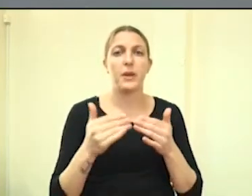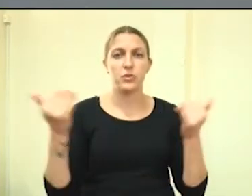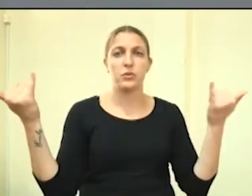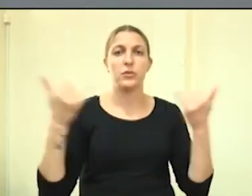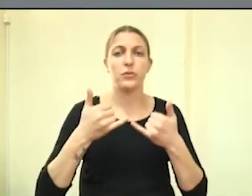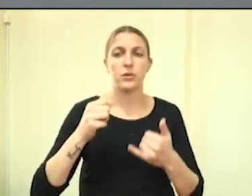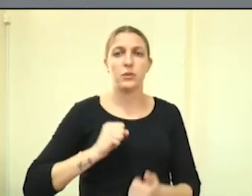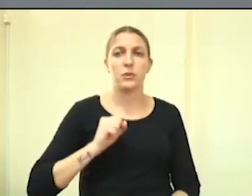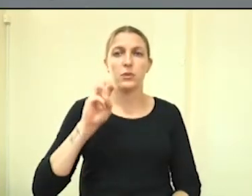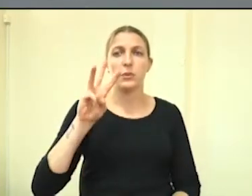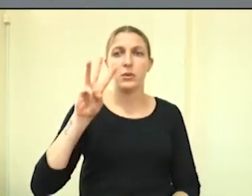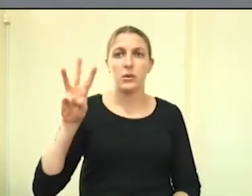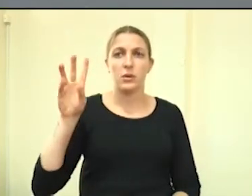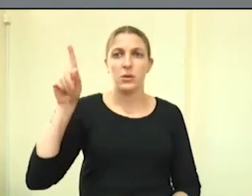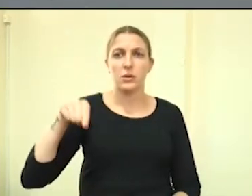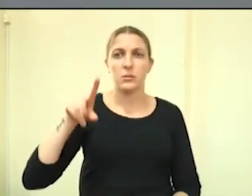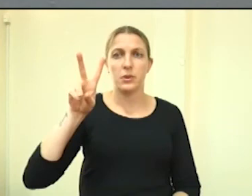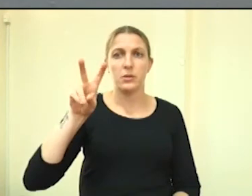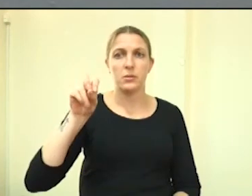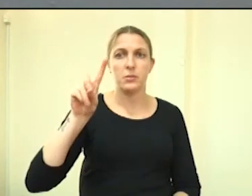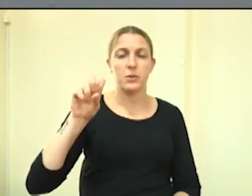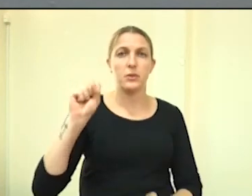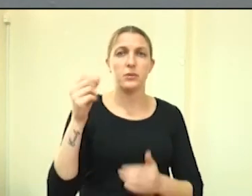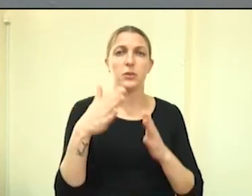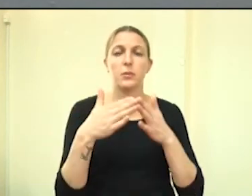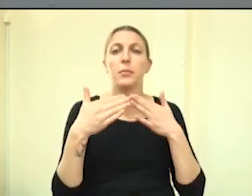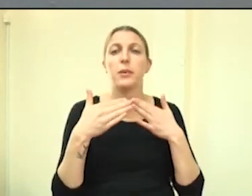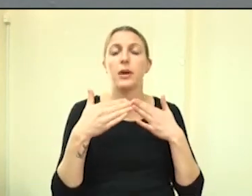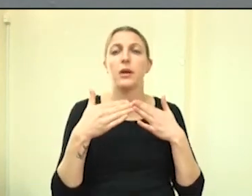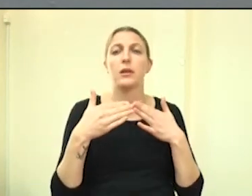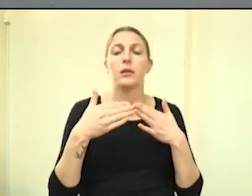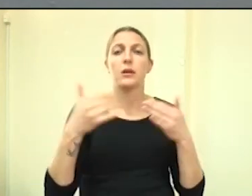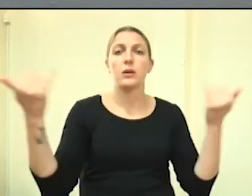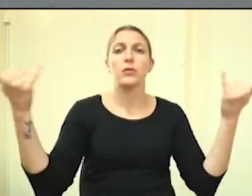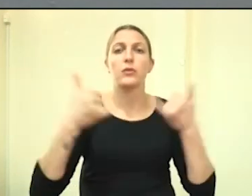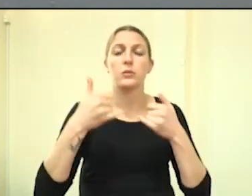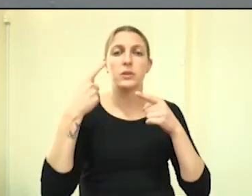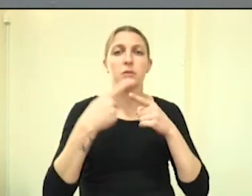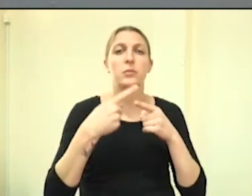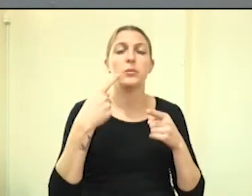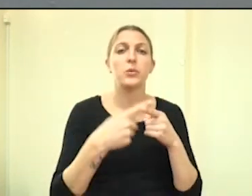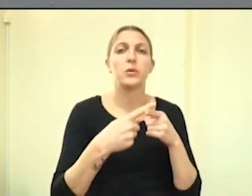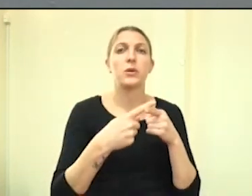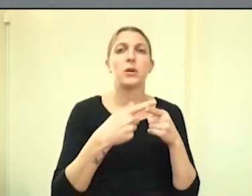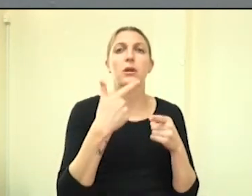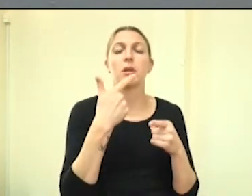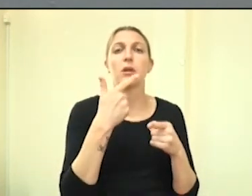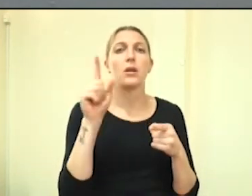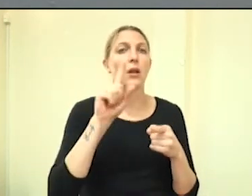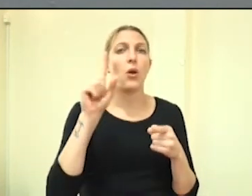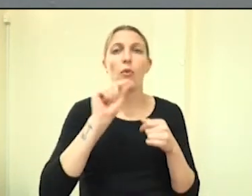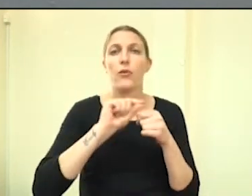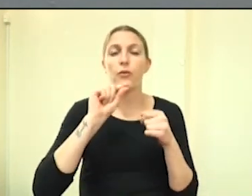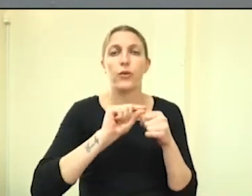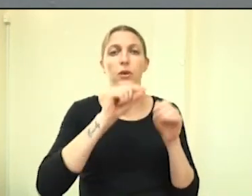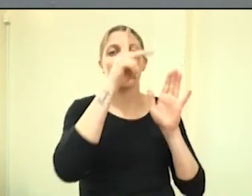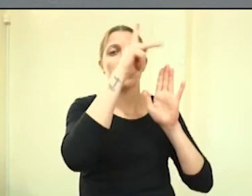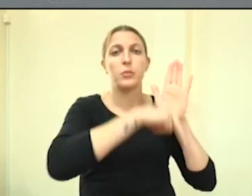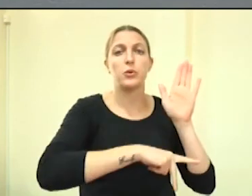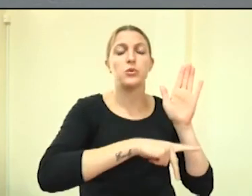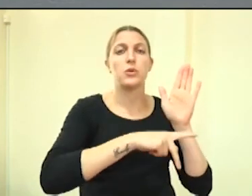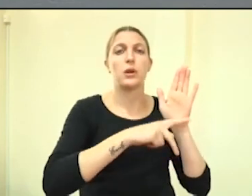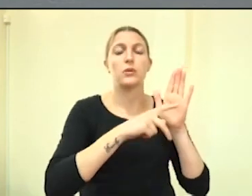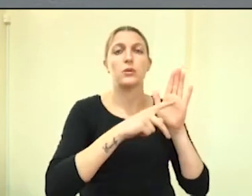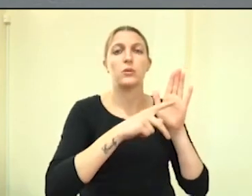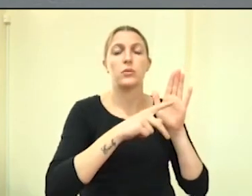número 33/2018. Solicito ao Poder Executivo informações do motivo pelo qual não está sendo executado o projeto do transporte